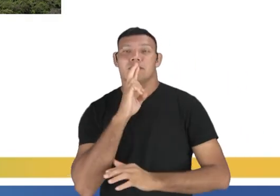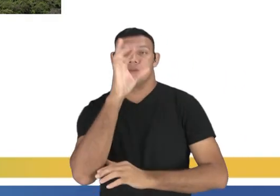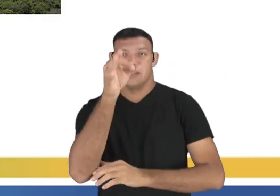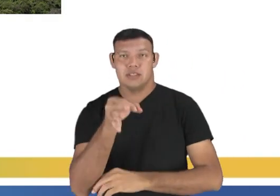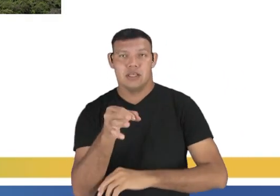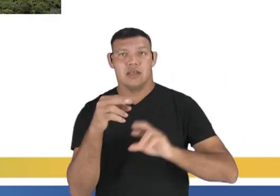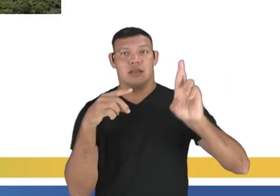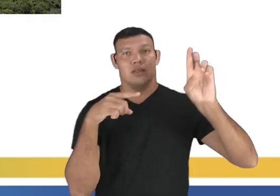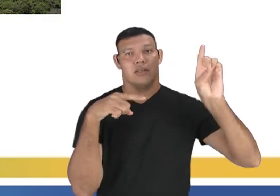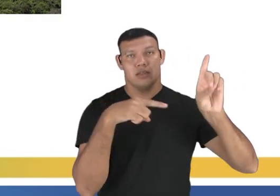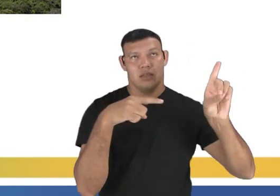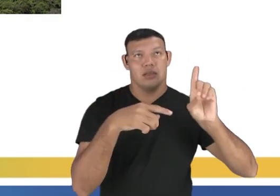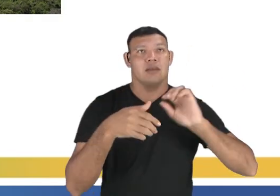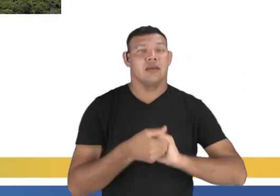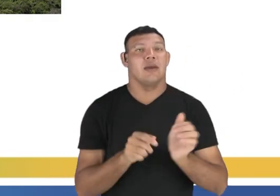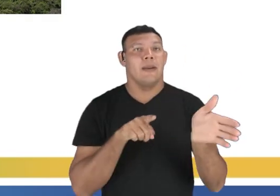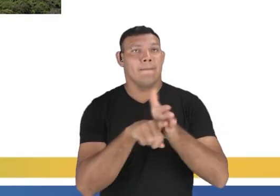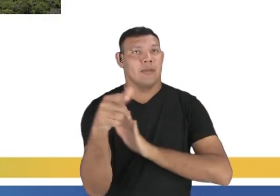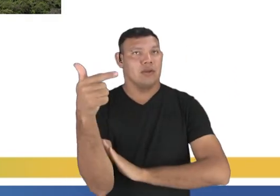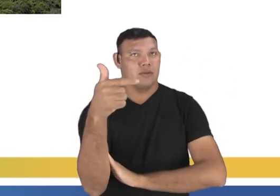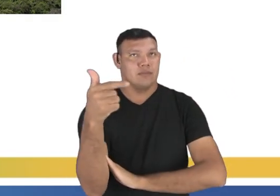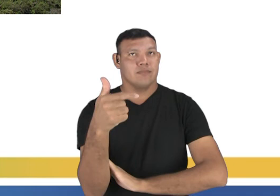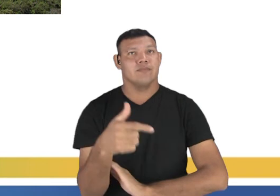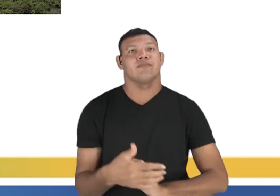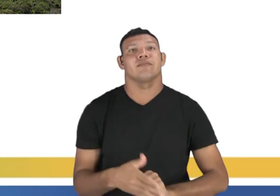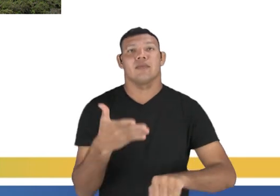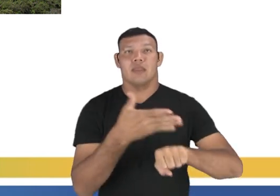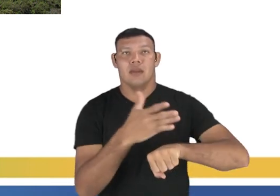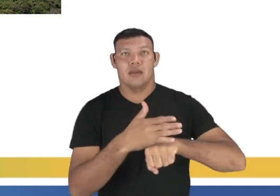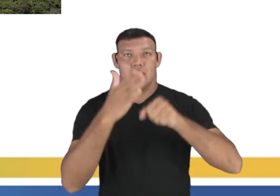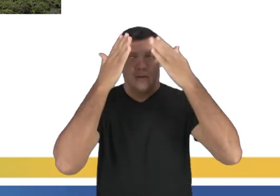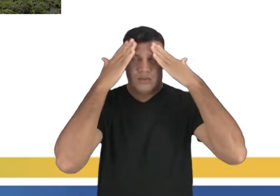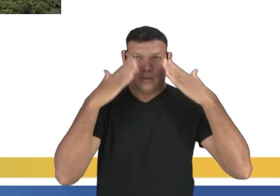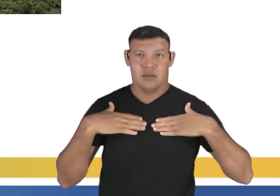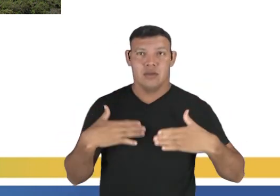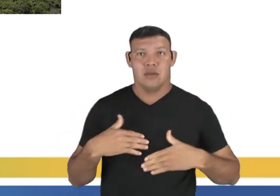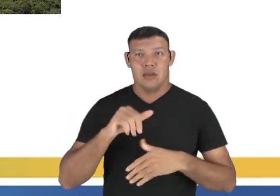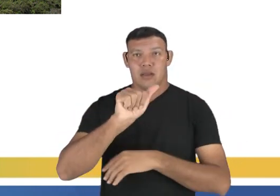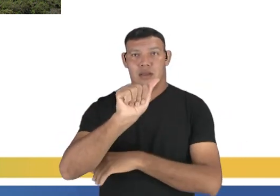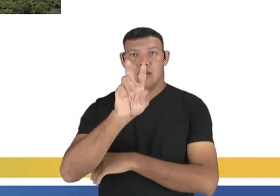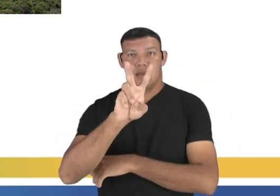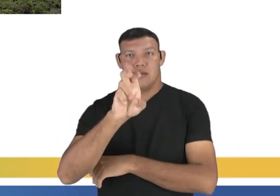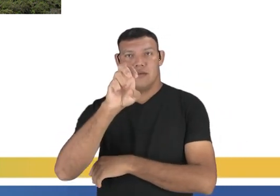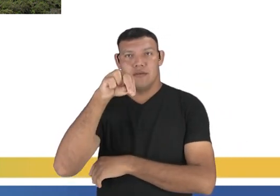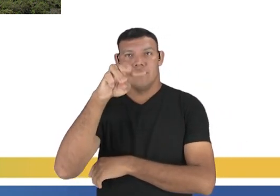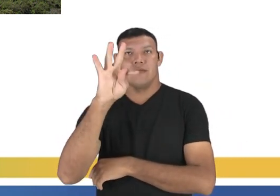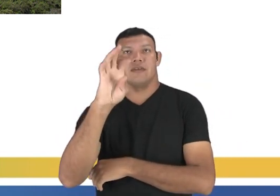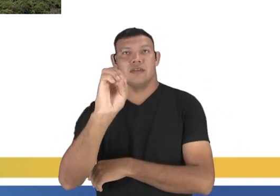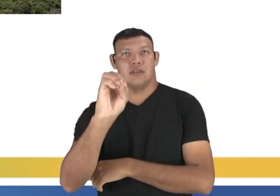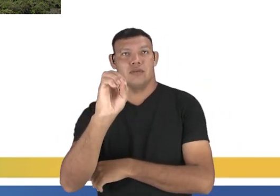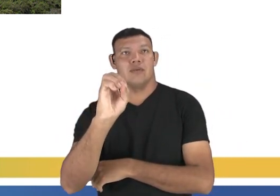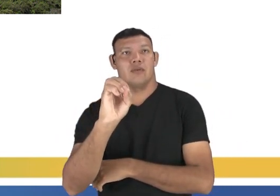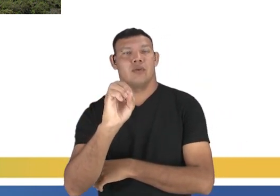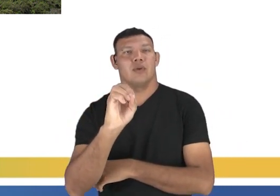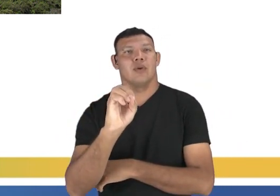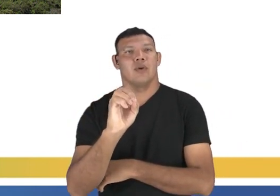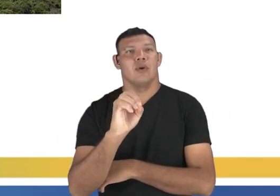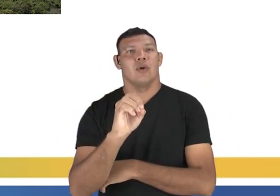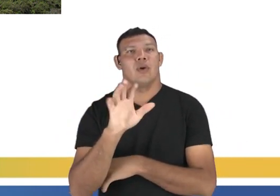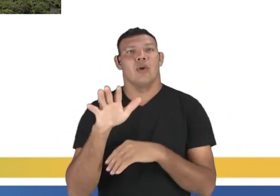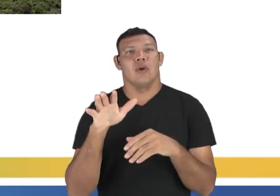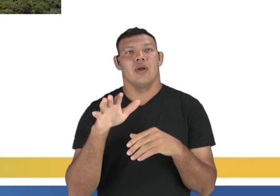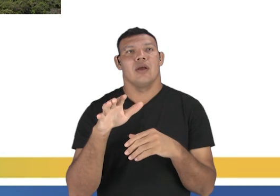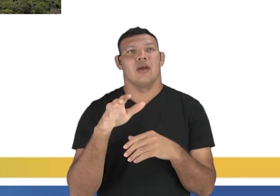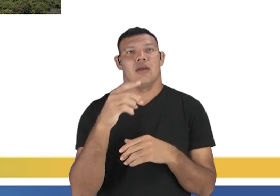2. A respeito das práticas corporais de aventura, qual das imagens abaixo se refere à tirolesa? É a imagem da letra